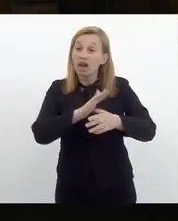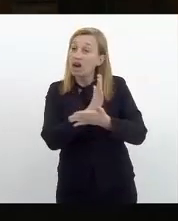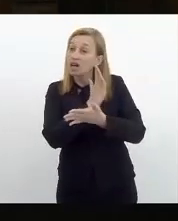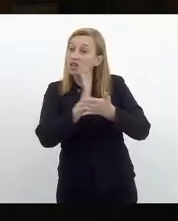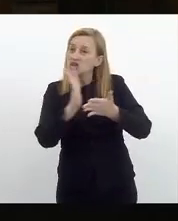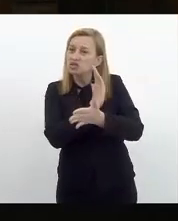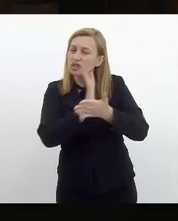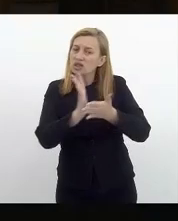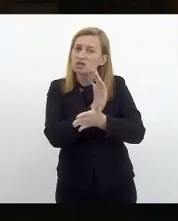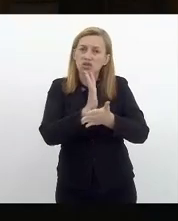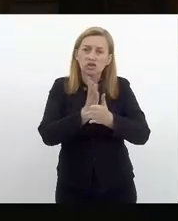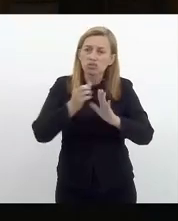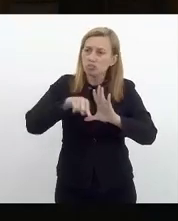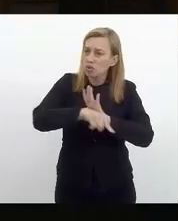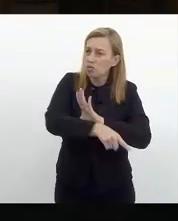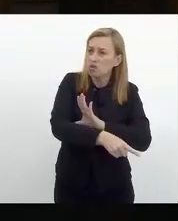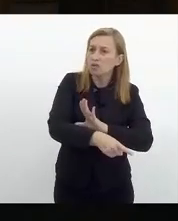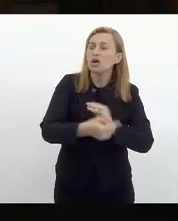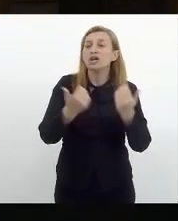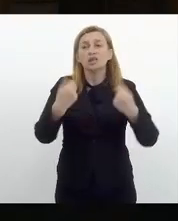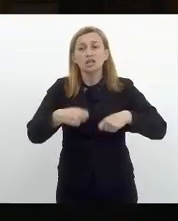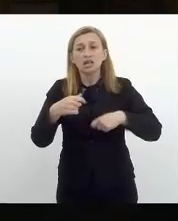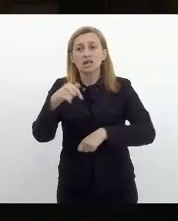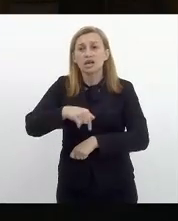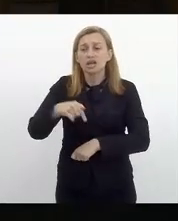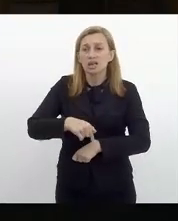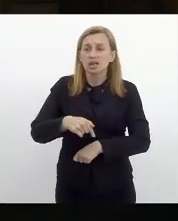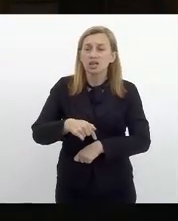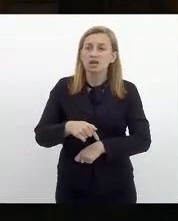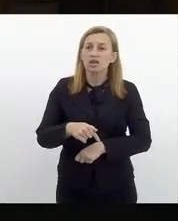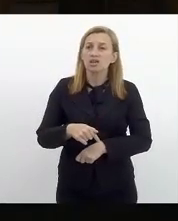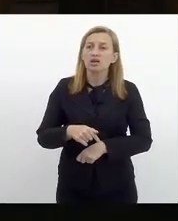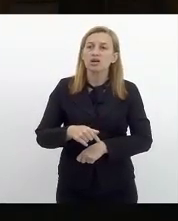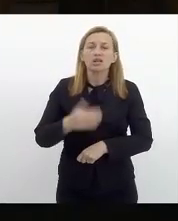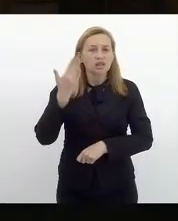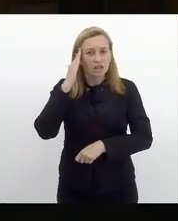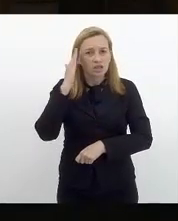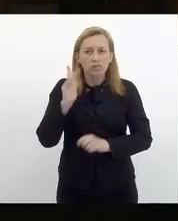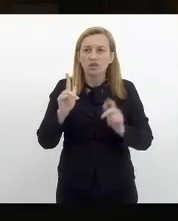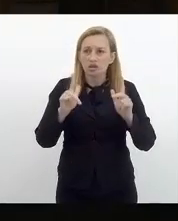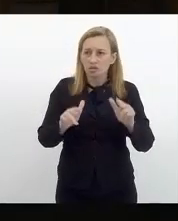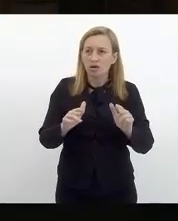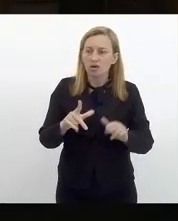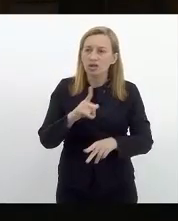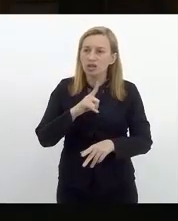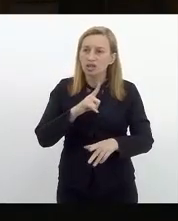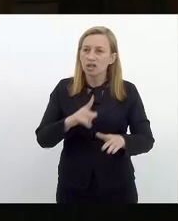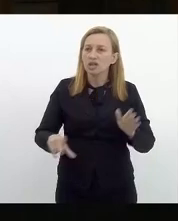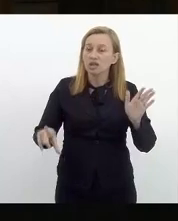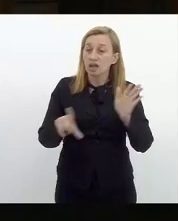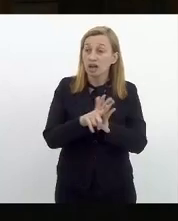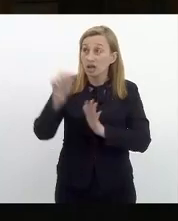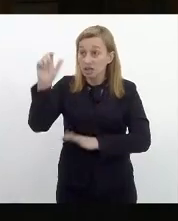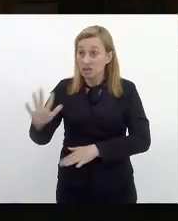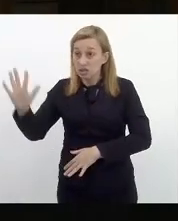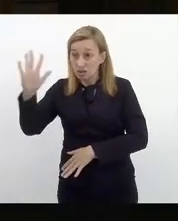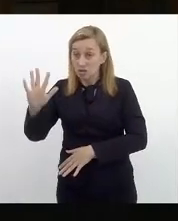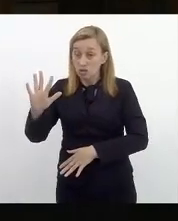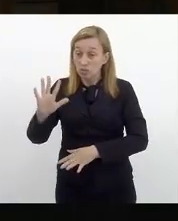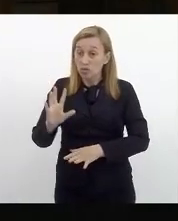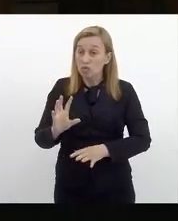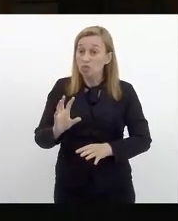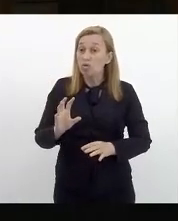estamos indo além é necessário aqui que da do mesmo entendimento que veio da legislação nacional no que